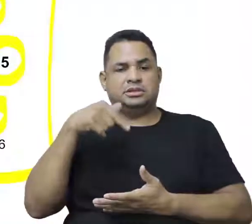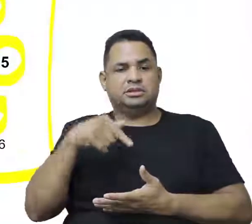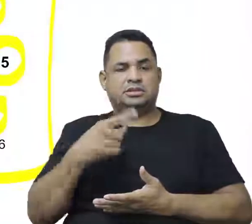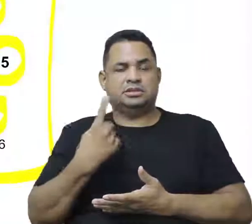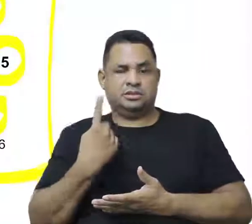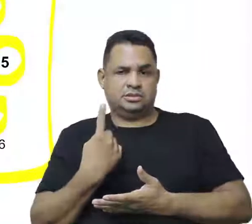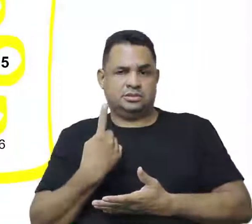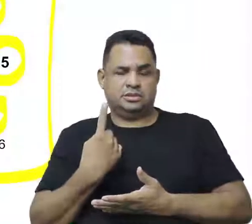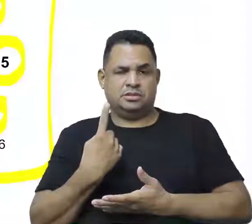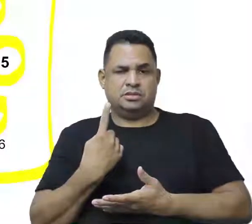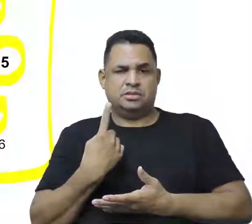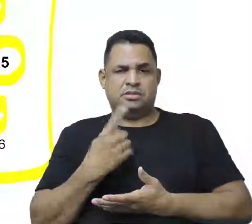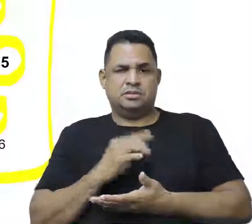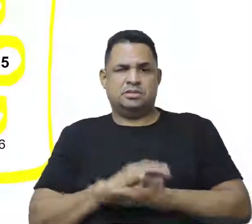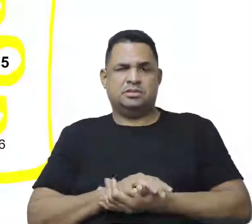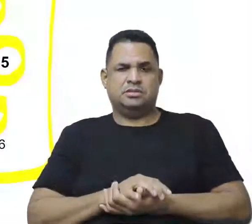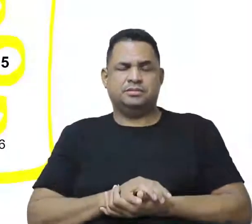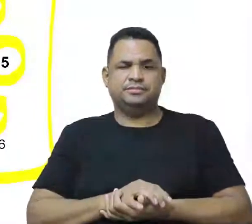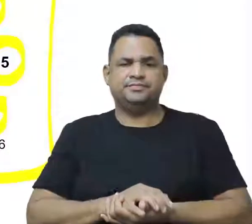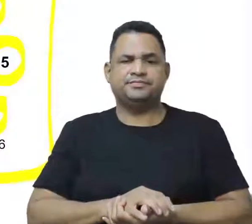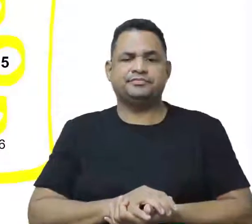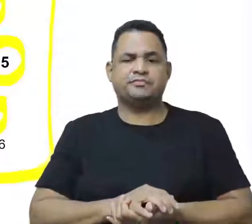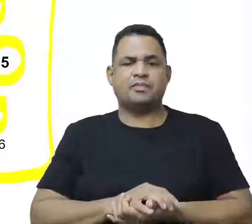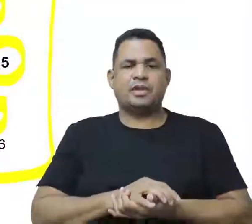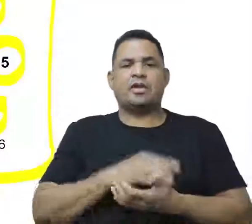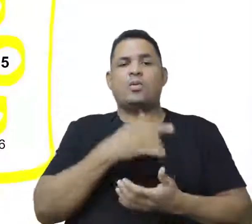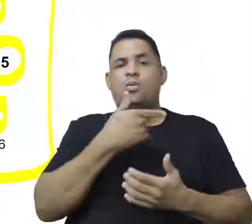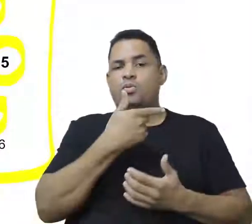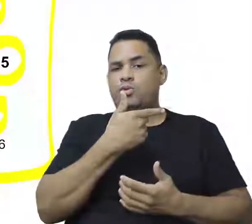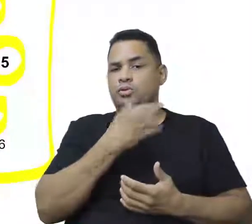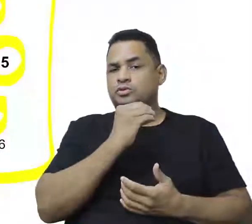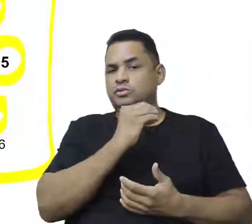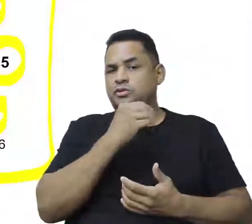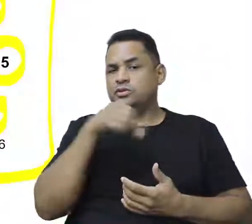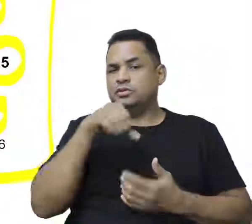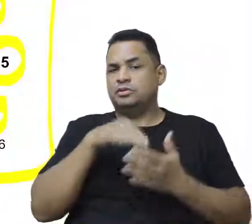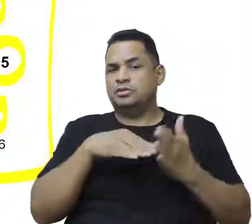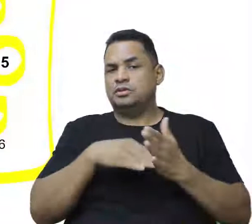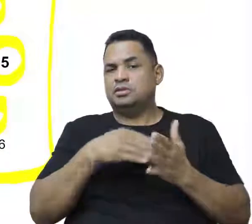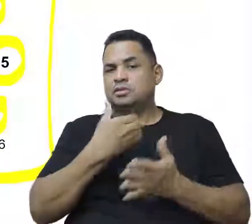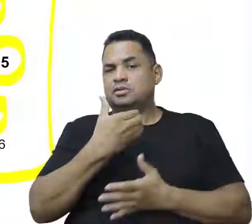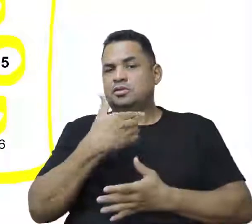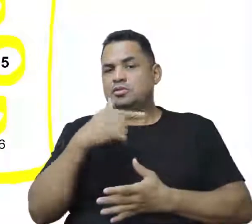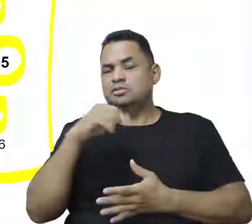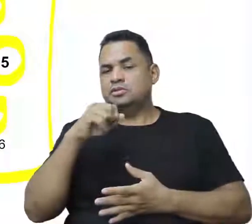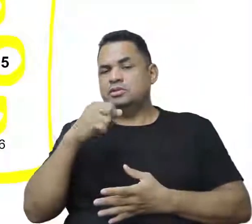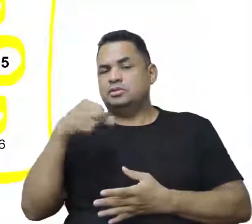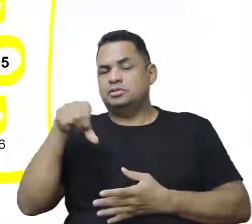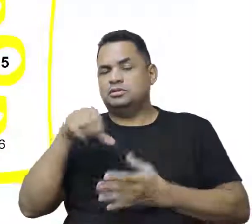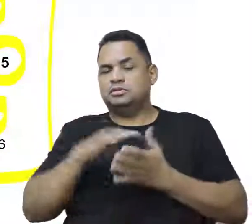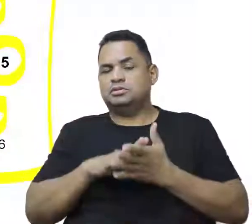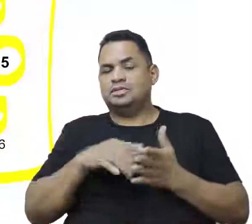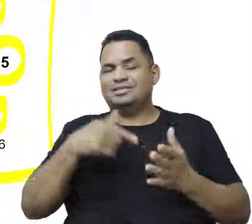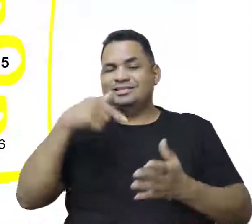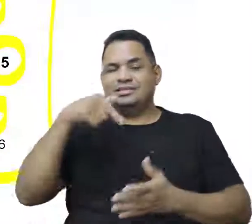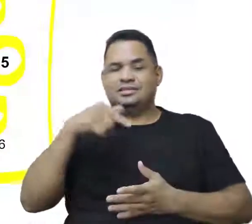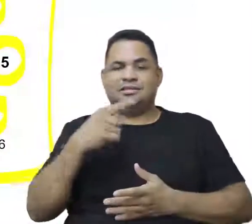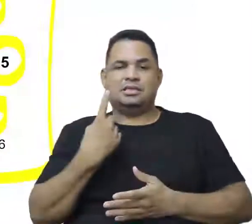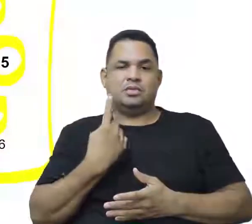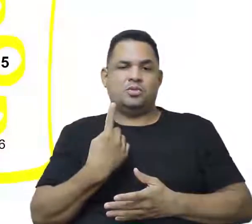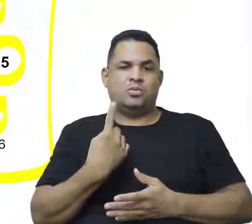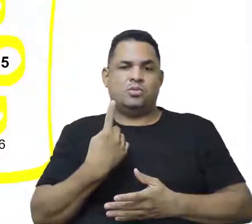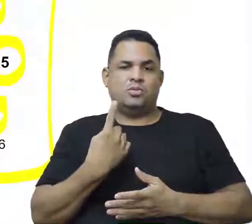a gente está dizendo que de 2009 para 2019 já caíram 71 questões de educação